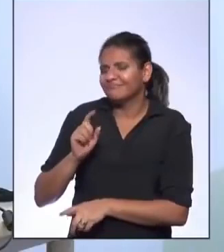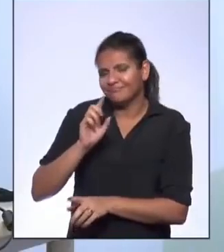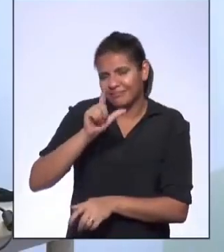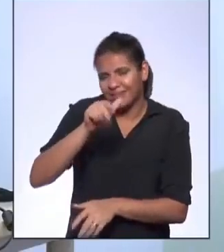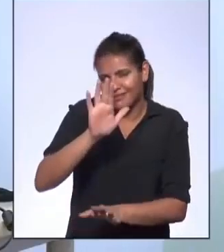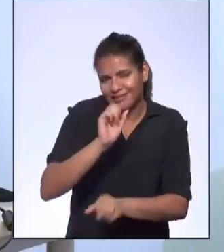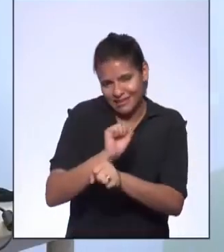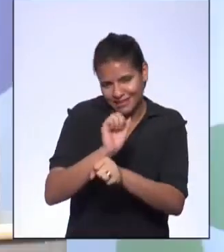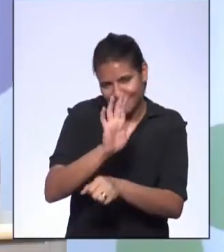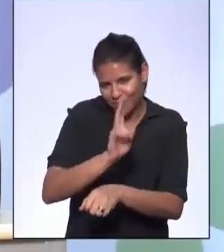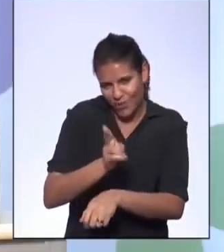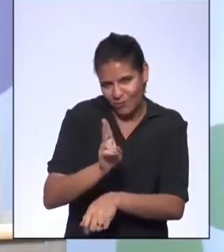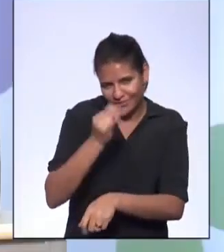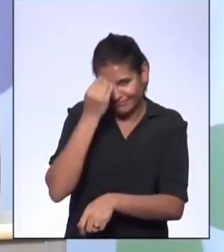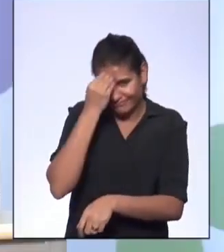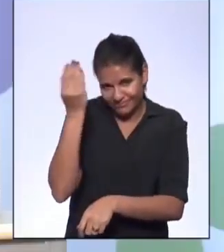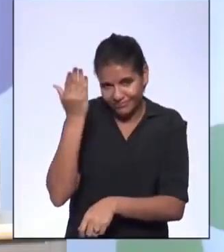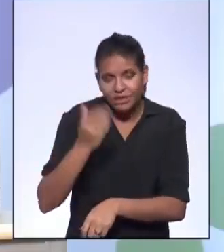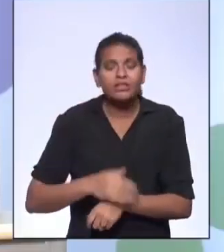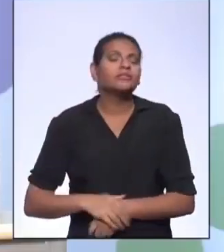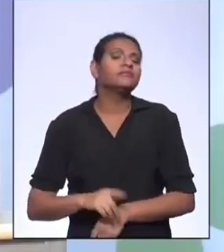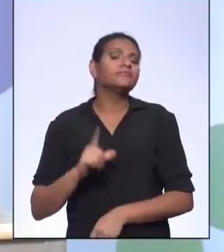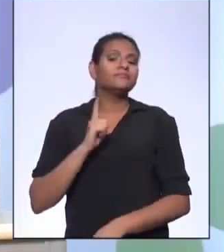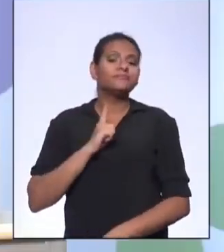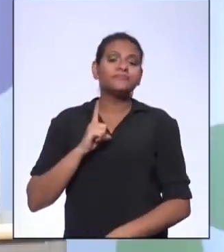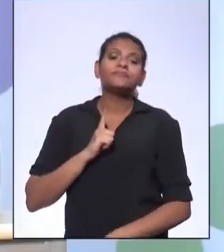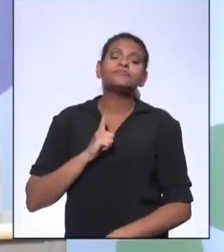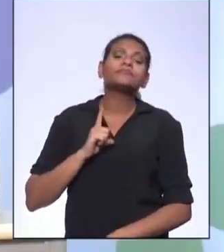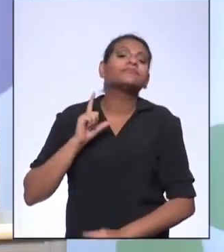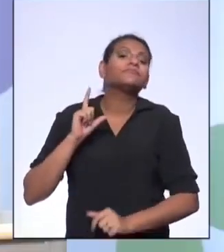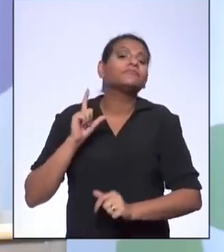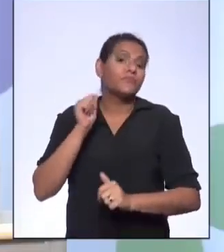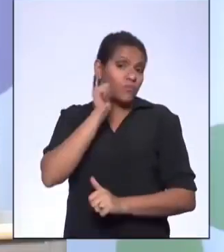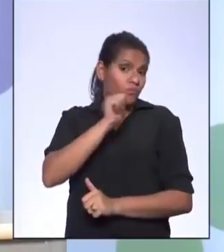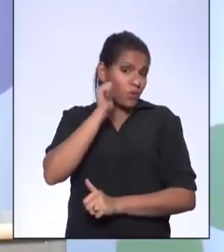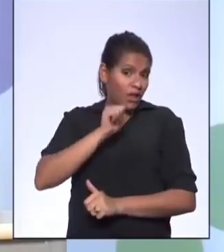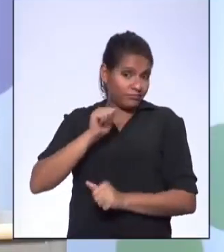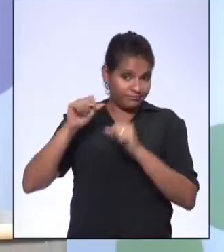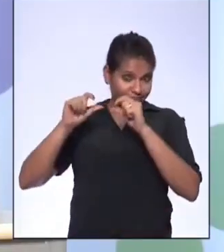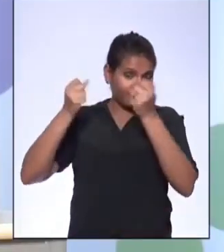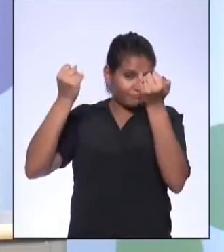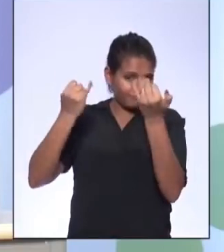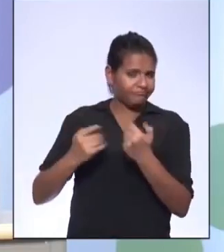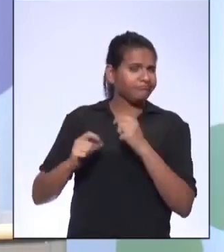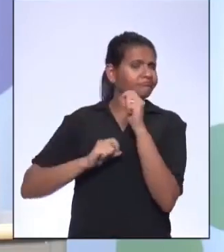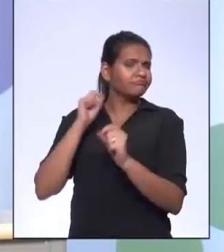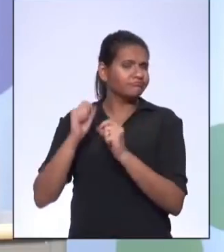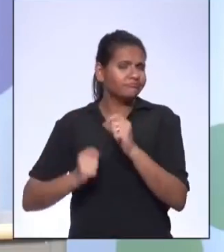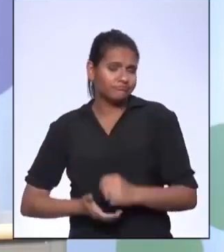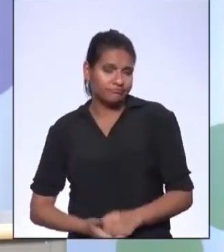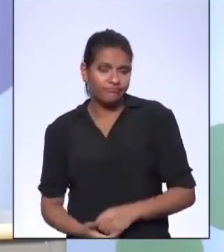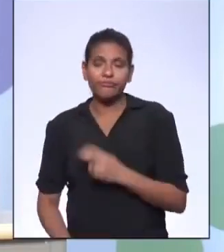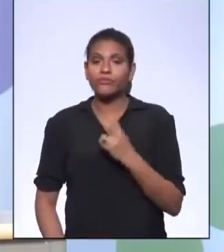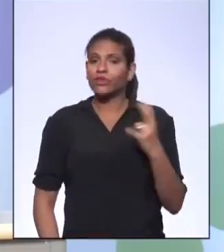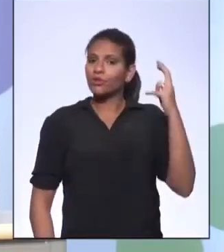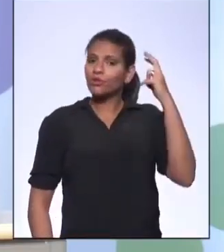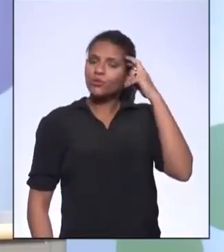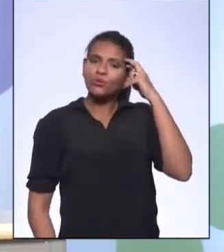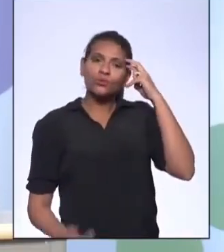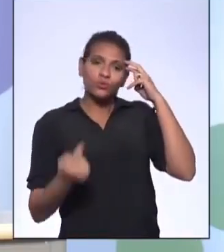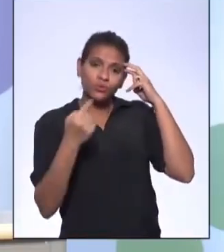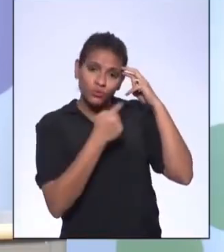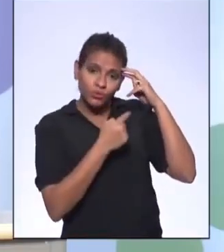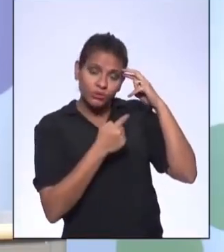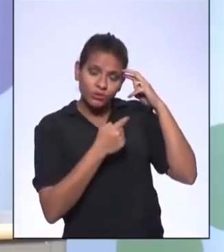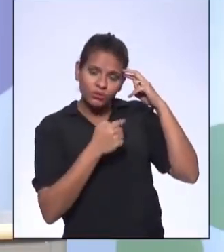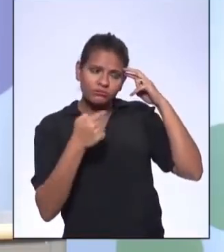ela fala o seguinte: ela diz que a cultura são como lentes que nós vemos o mundo.